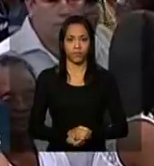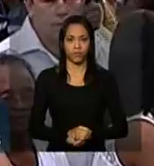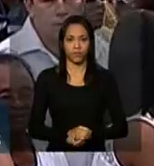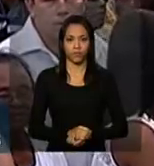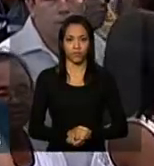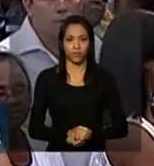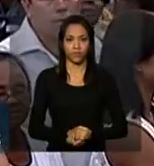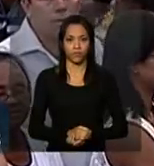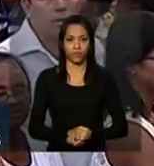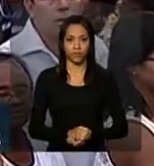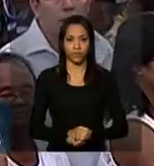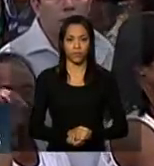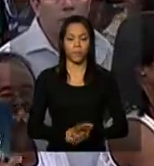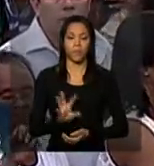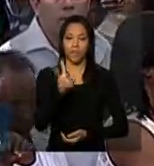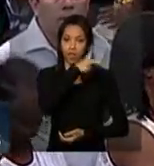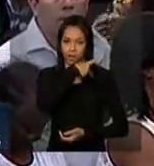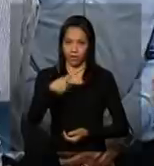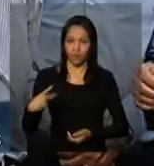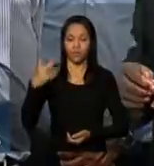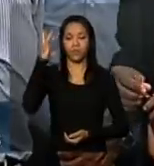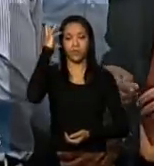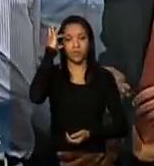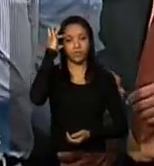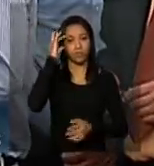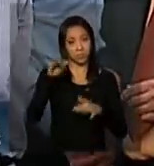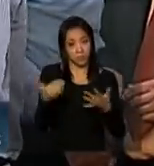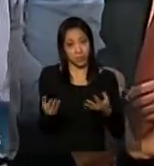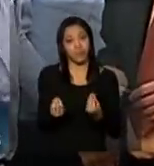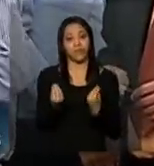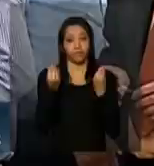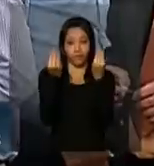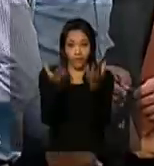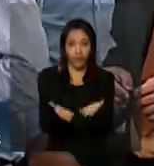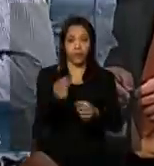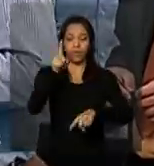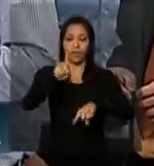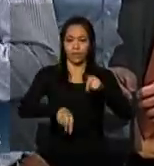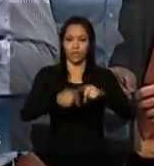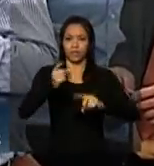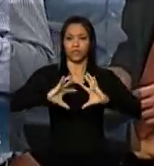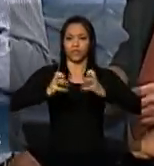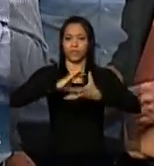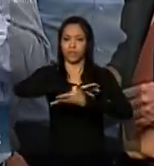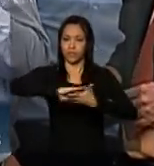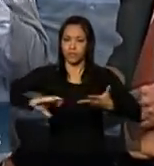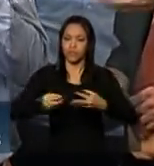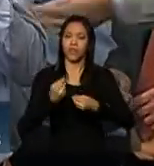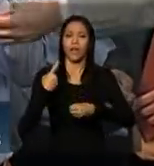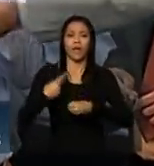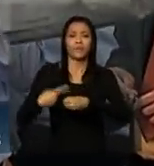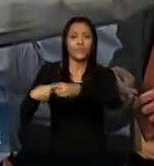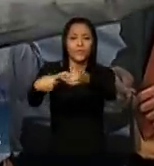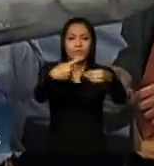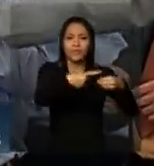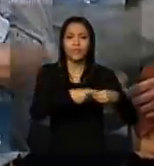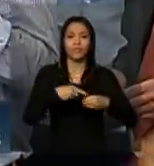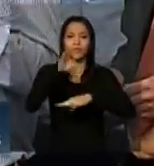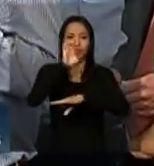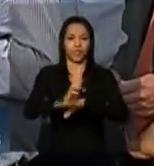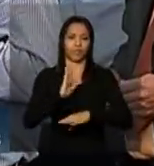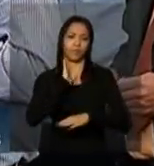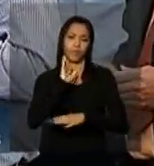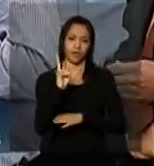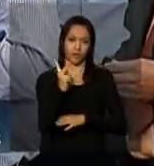dezembro a presidenta Dima russef então entrega esses equipamentos a municípios de Minas Gerais cerimônia que é